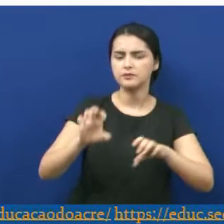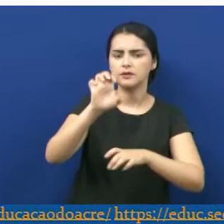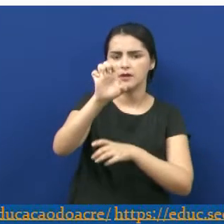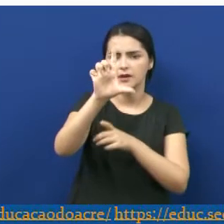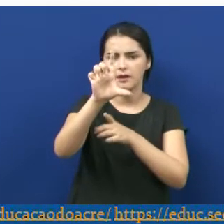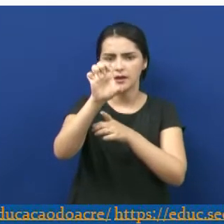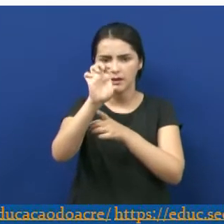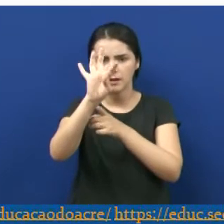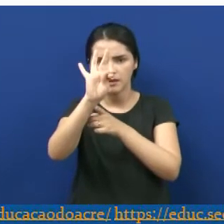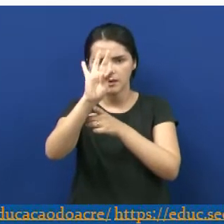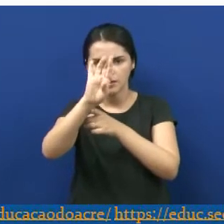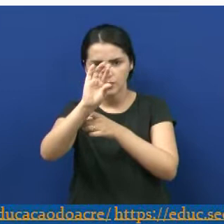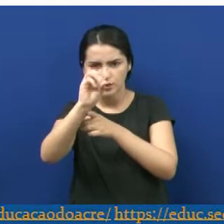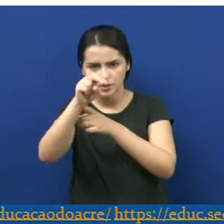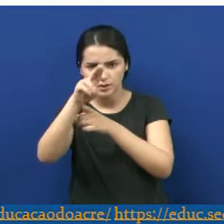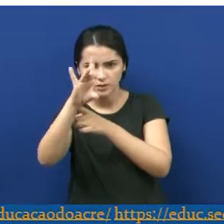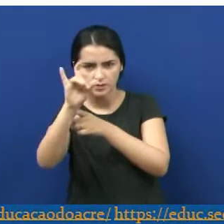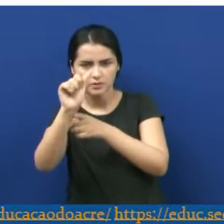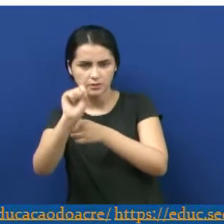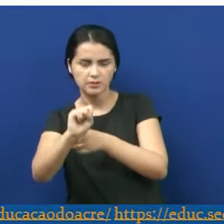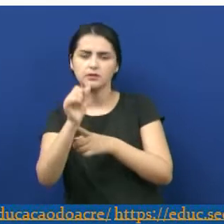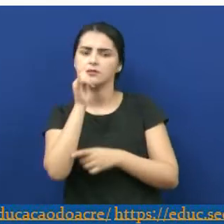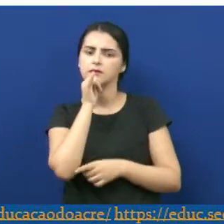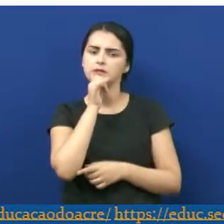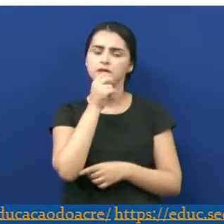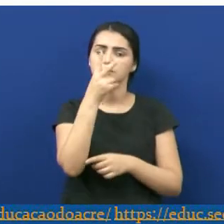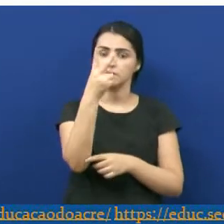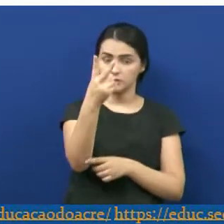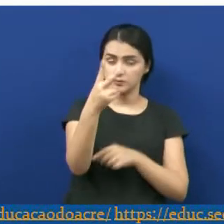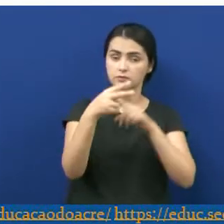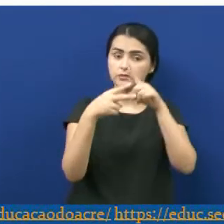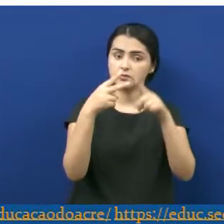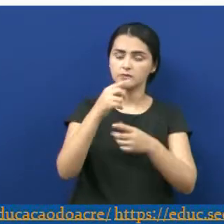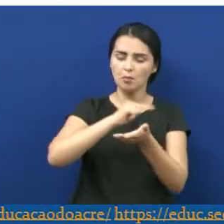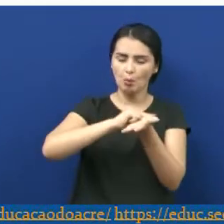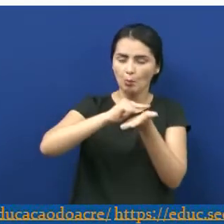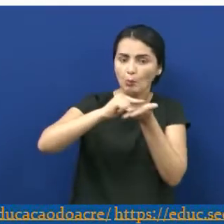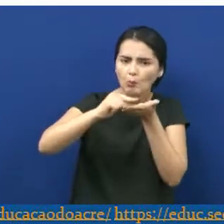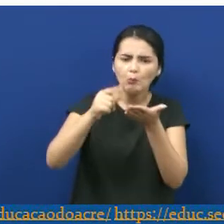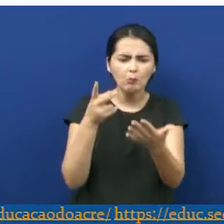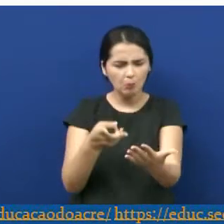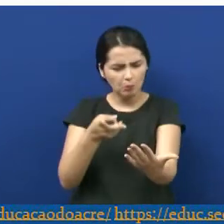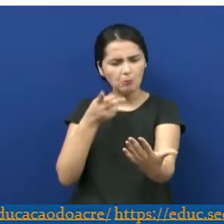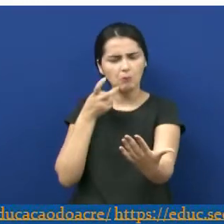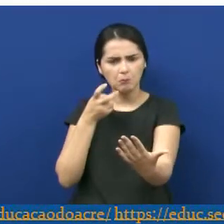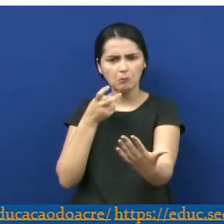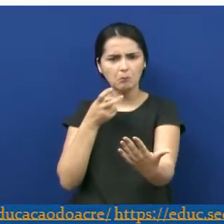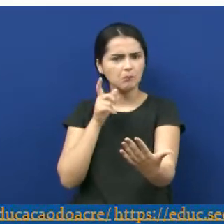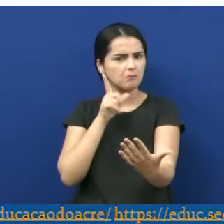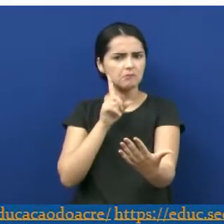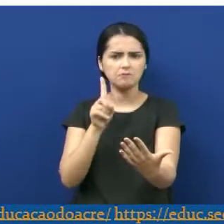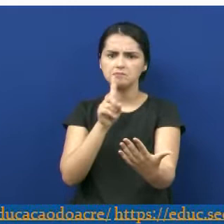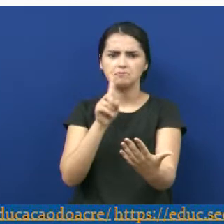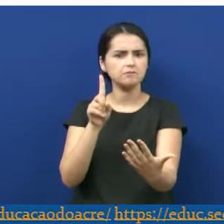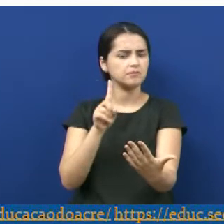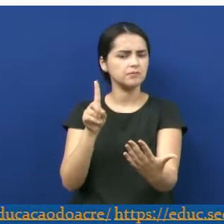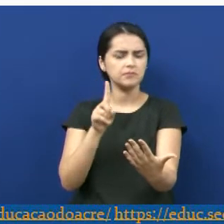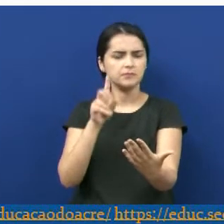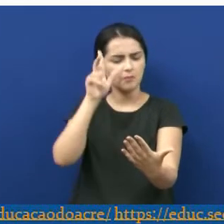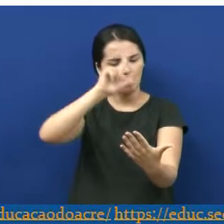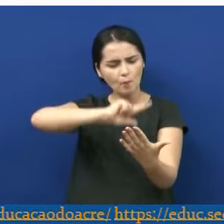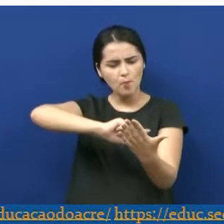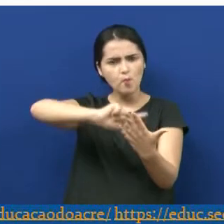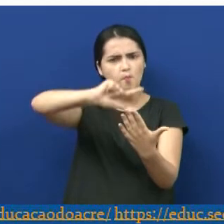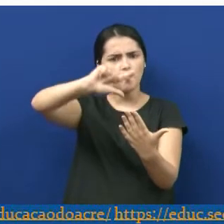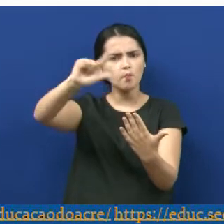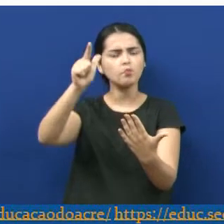temos como exemplo aí duas soluções límpidas, incolores, que você a olho nu, você não saberia identificar o que